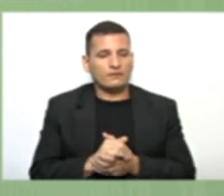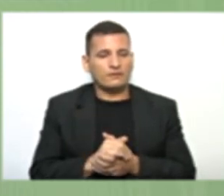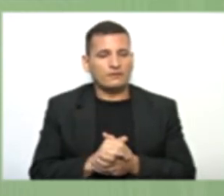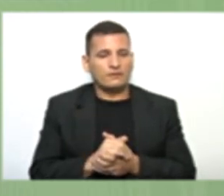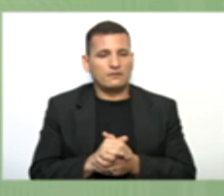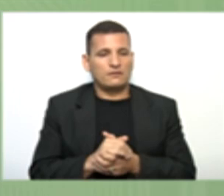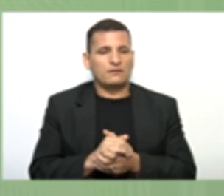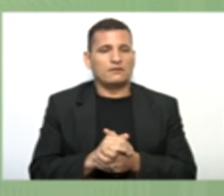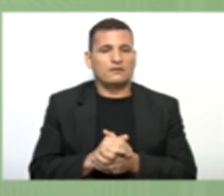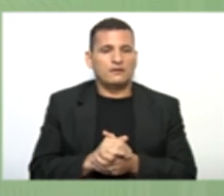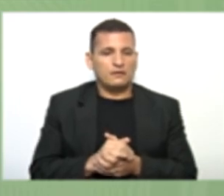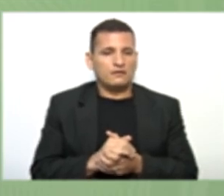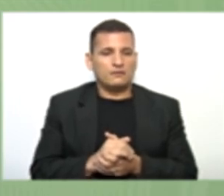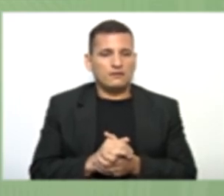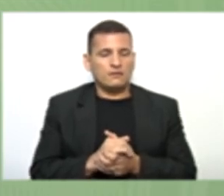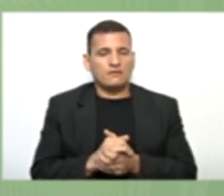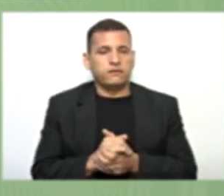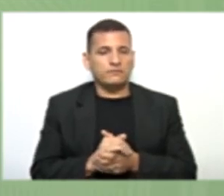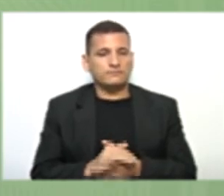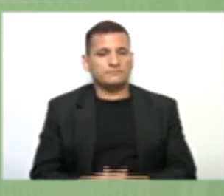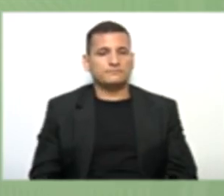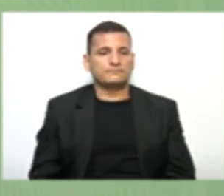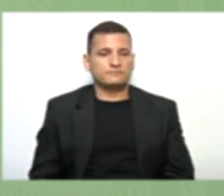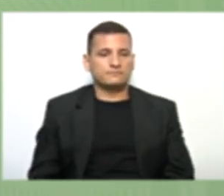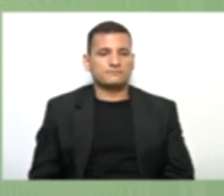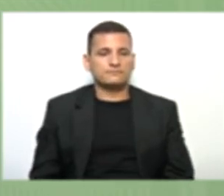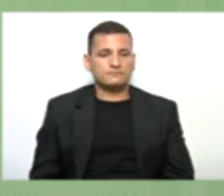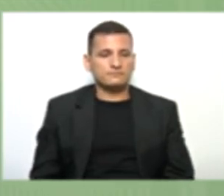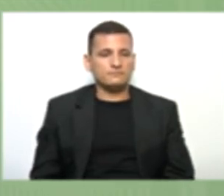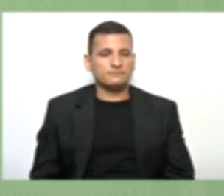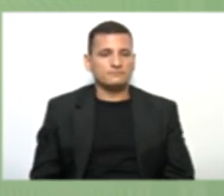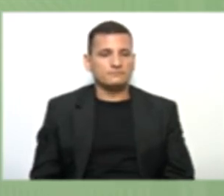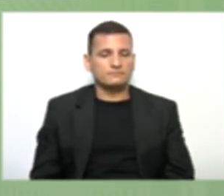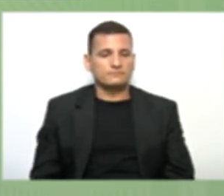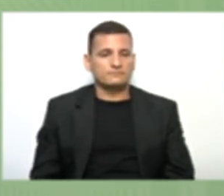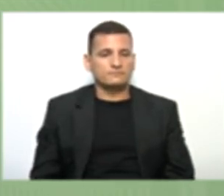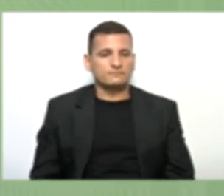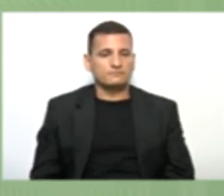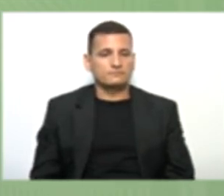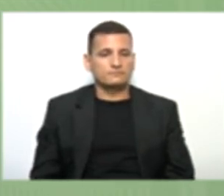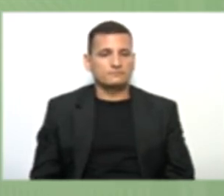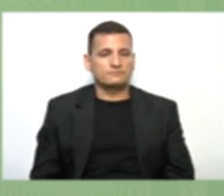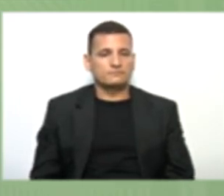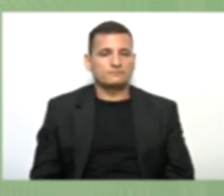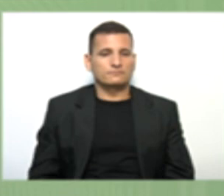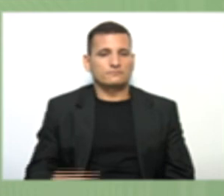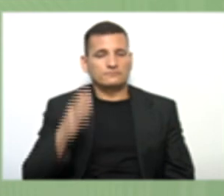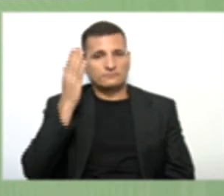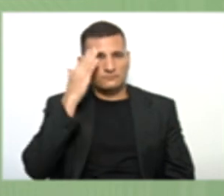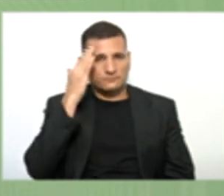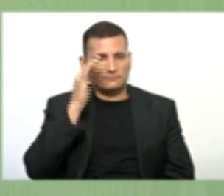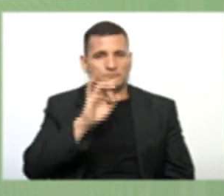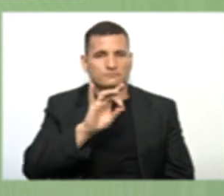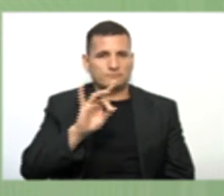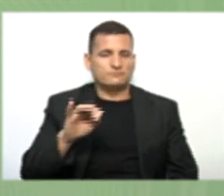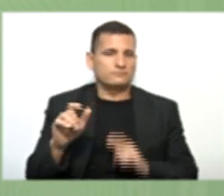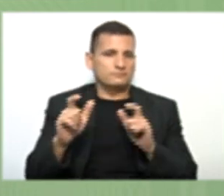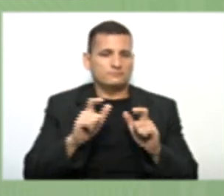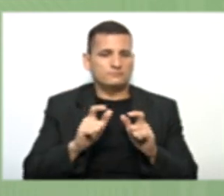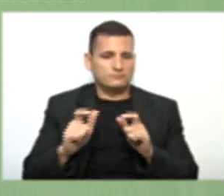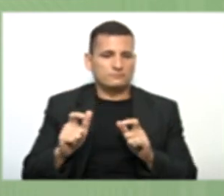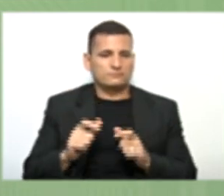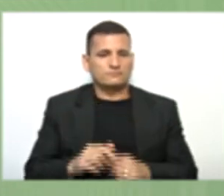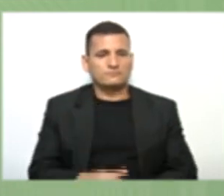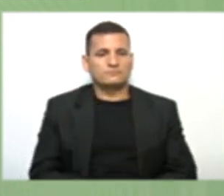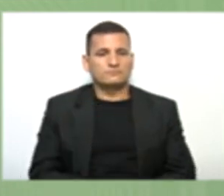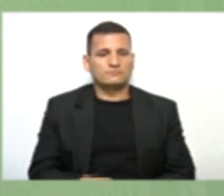Pegar o marcador. Calma aí. Para saber a posição de cada elemento no jogo. Olha